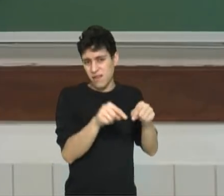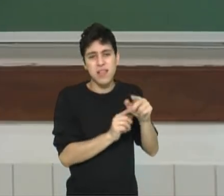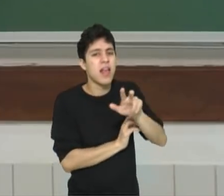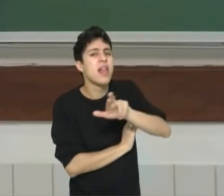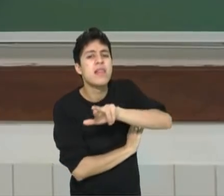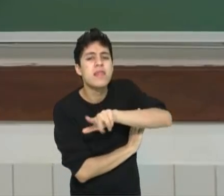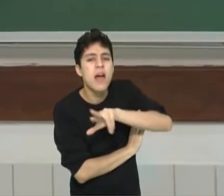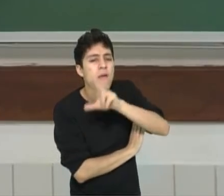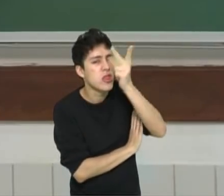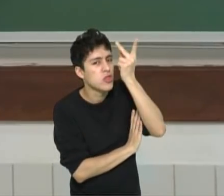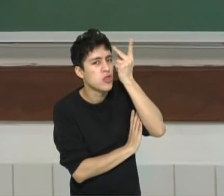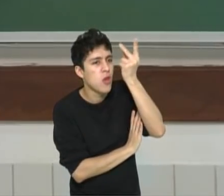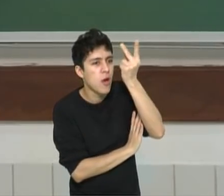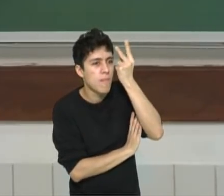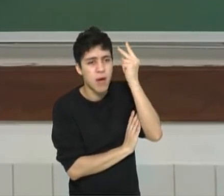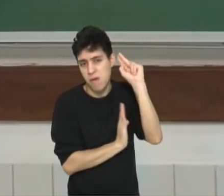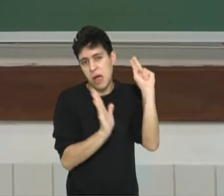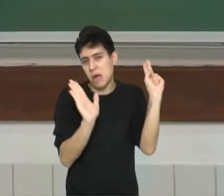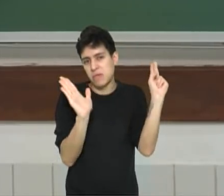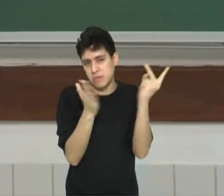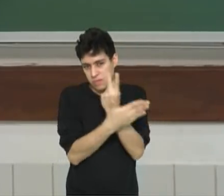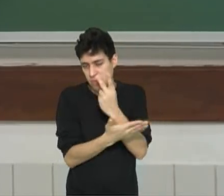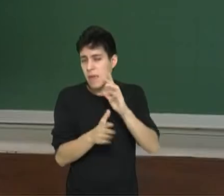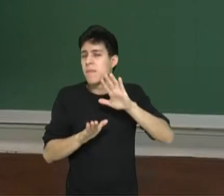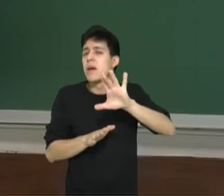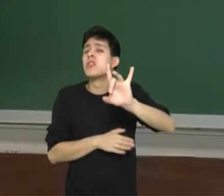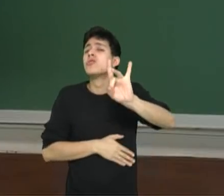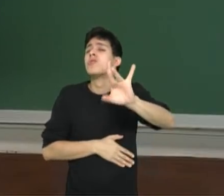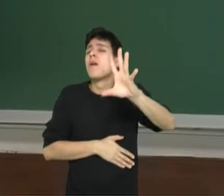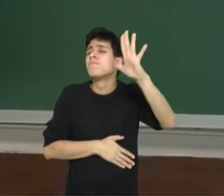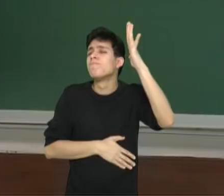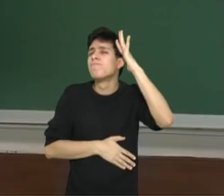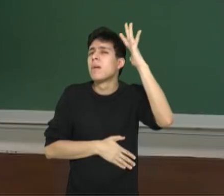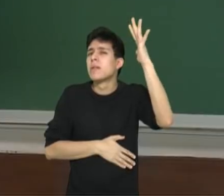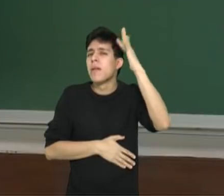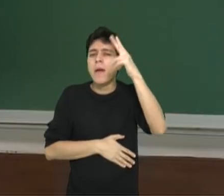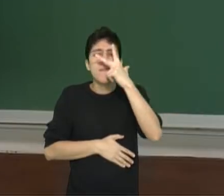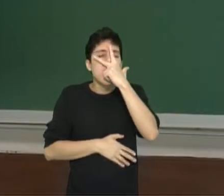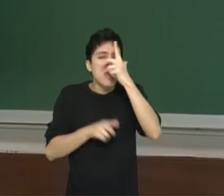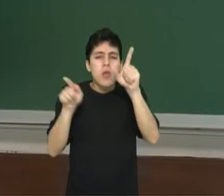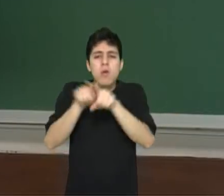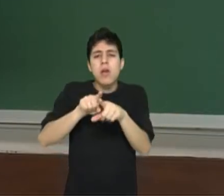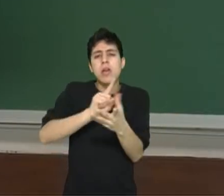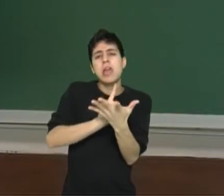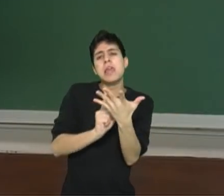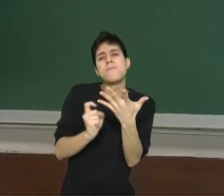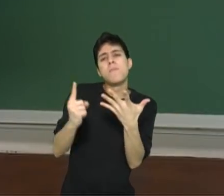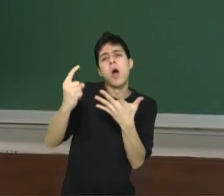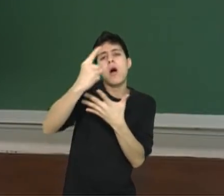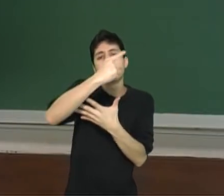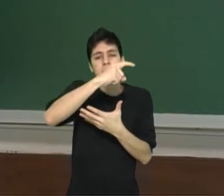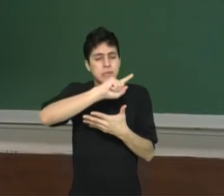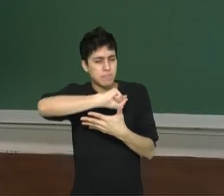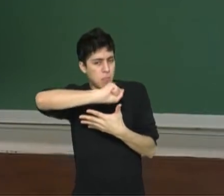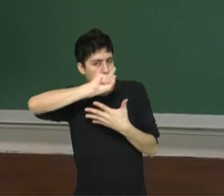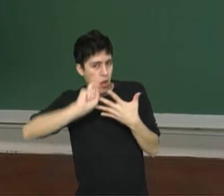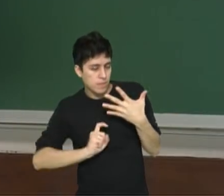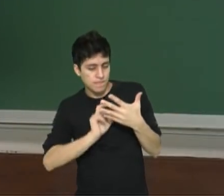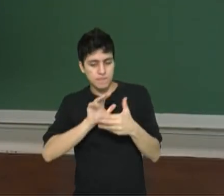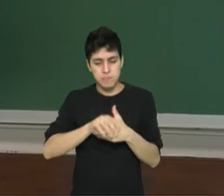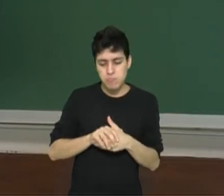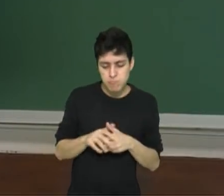de acontecer nesta situação. Mas vamos supor, né, uma hipótese, que em um passeio de bicicleta,